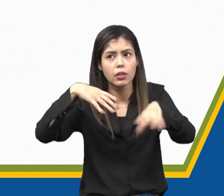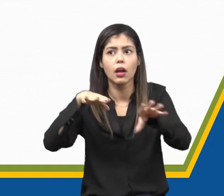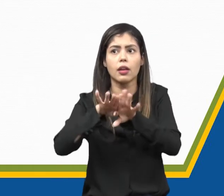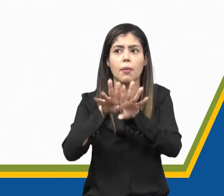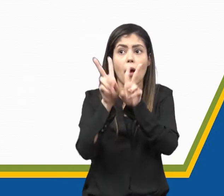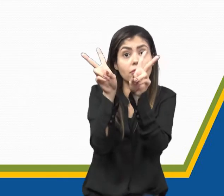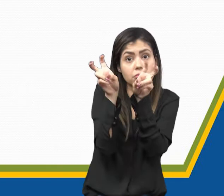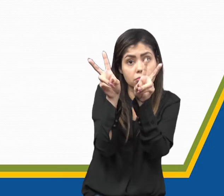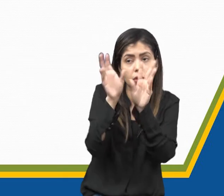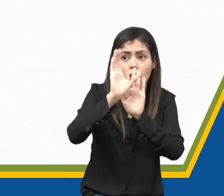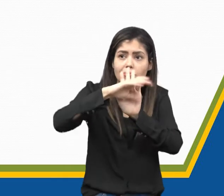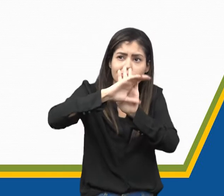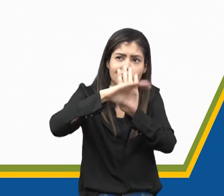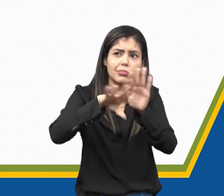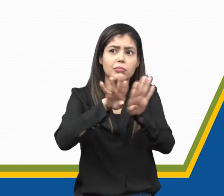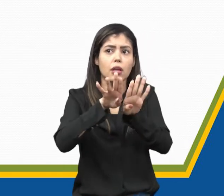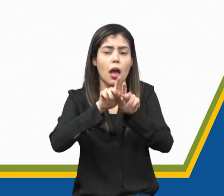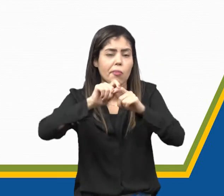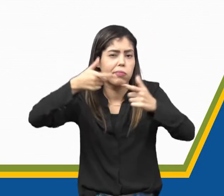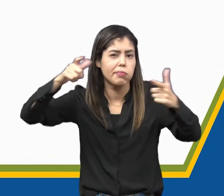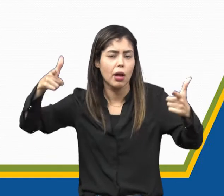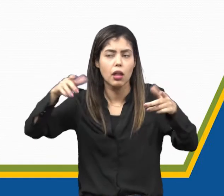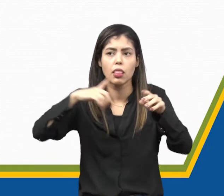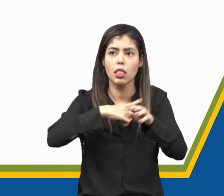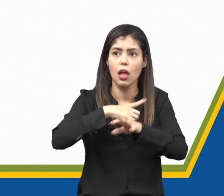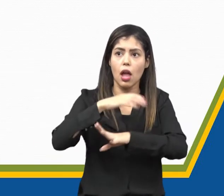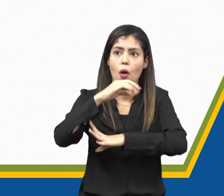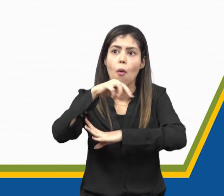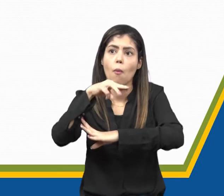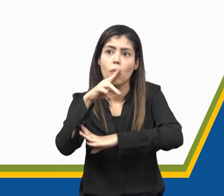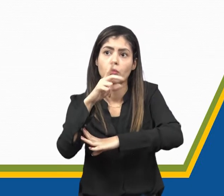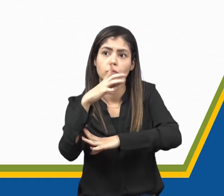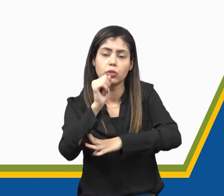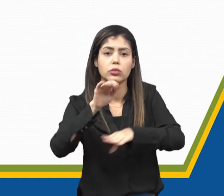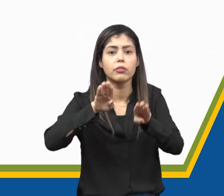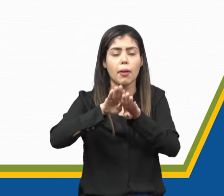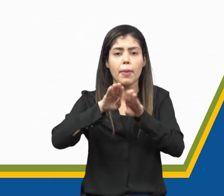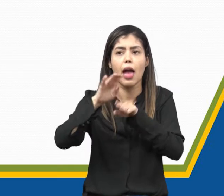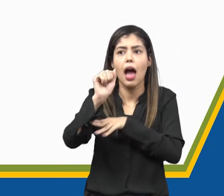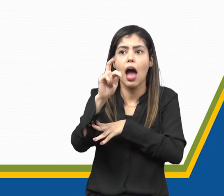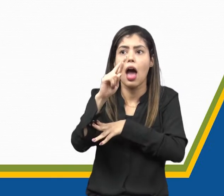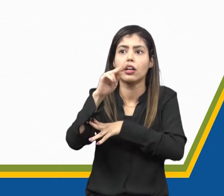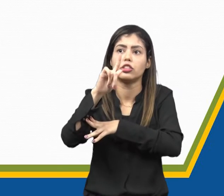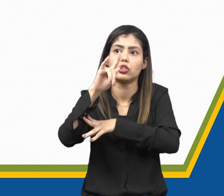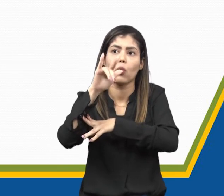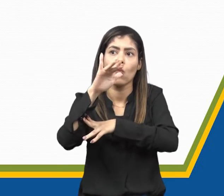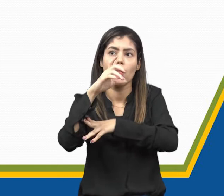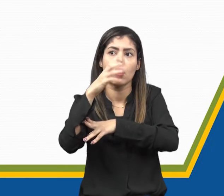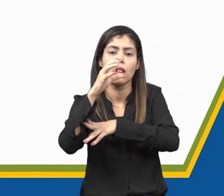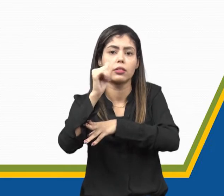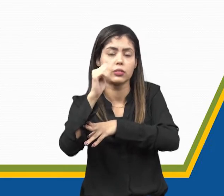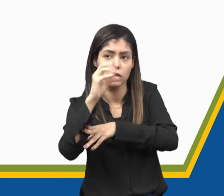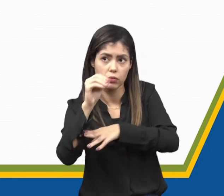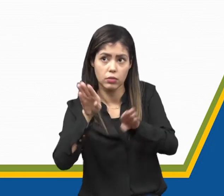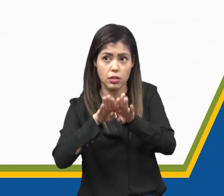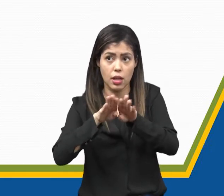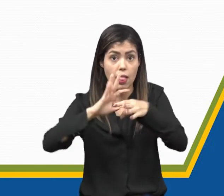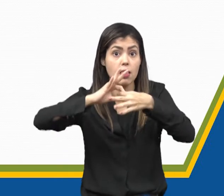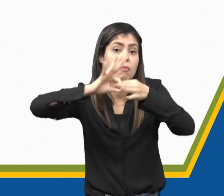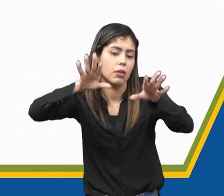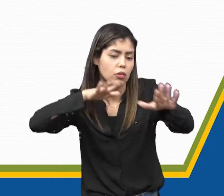conceito mais amplo, pois envolve os músculos e articulações. Mobilidade é a liberdade de movimento.